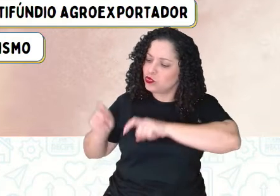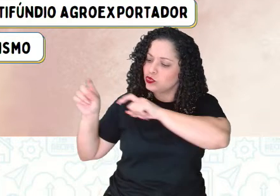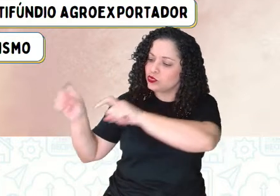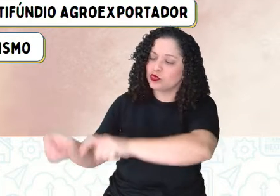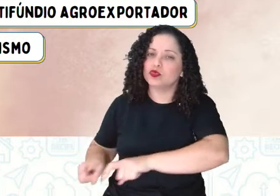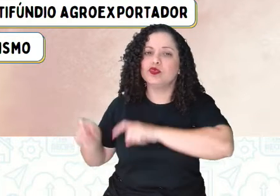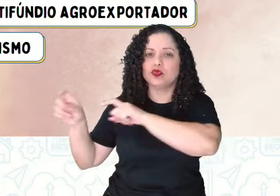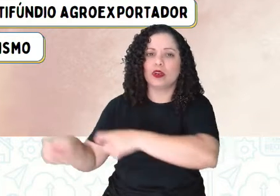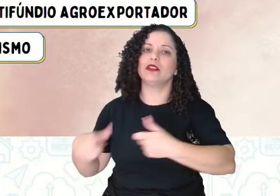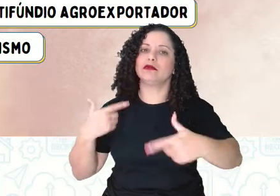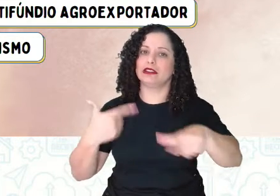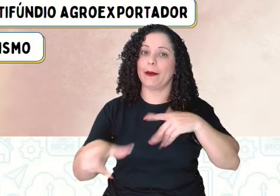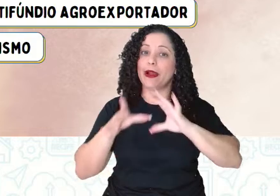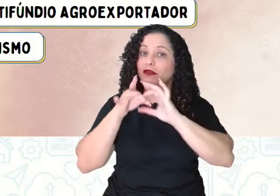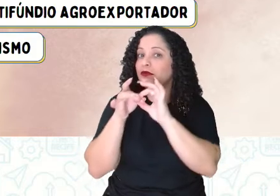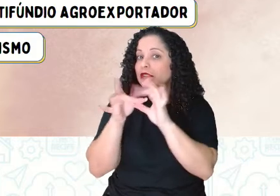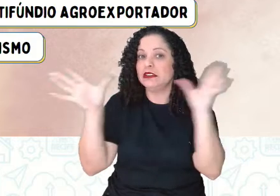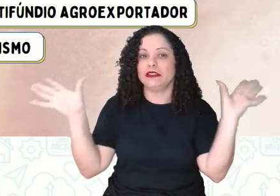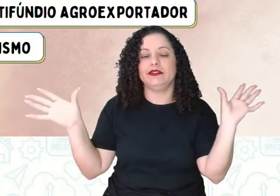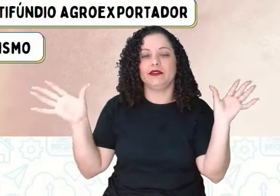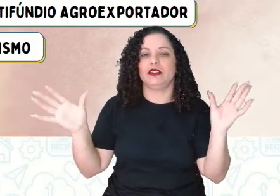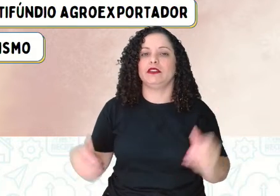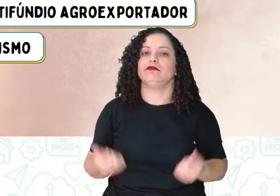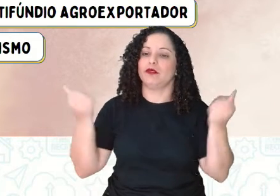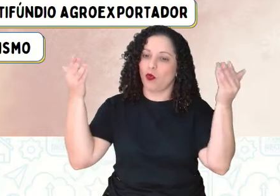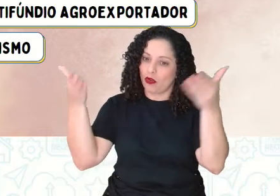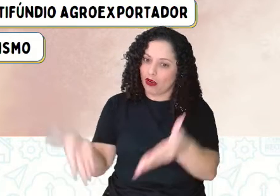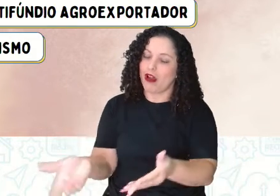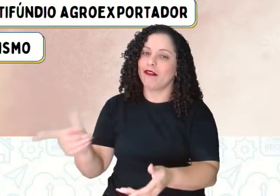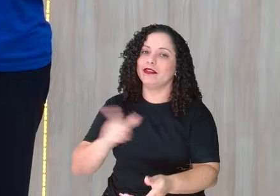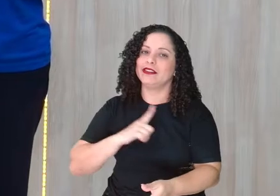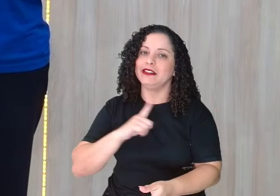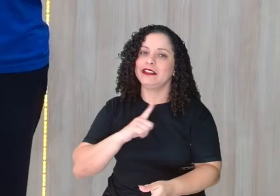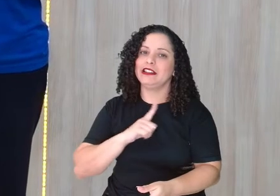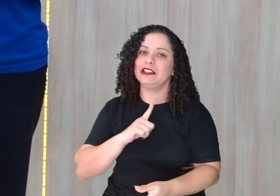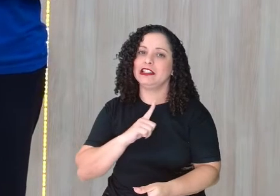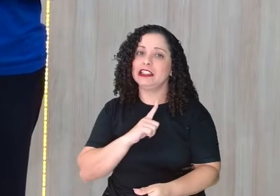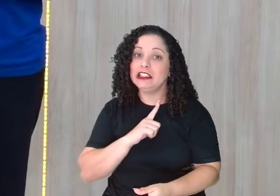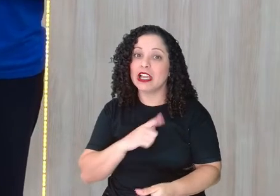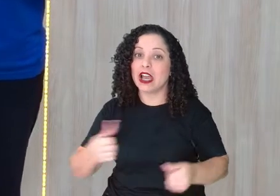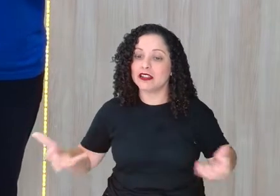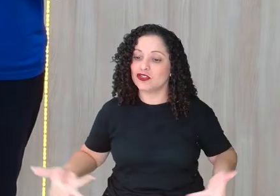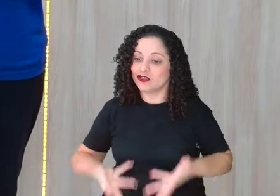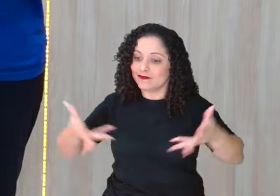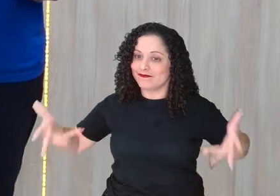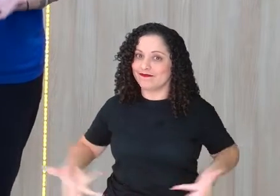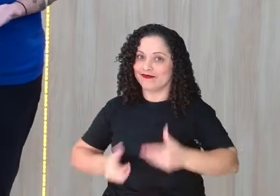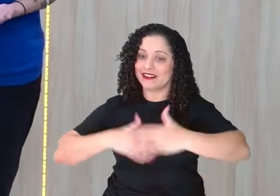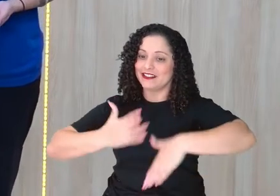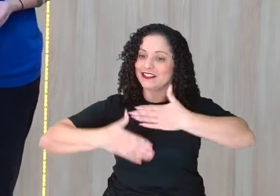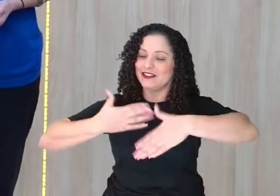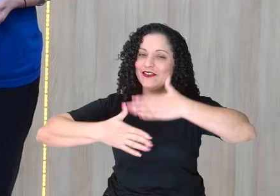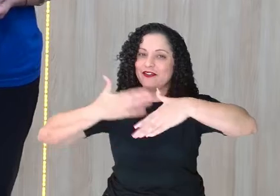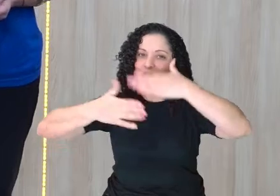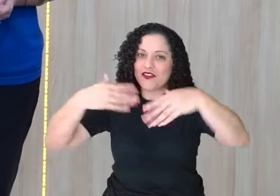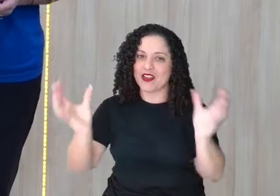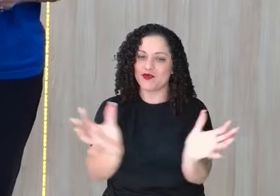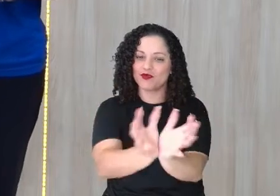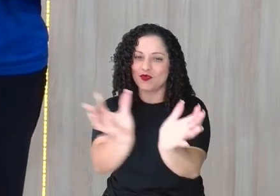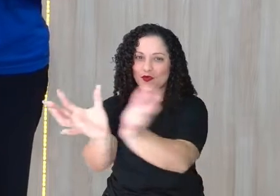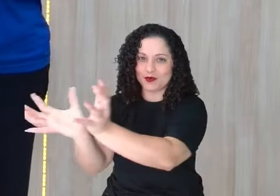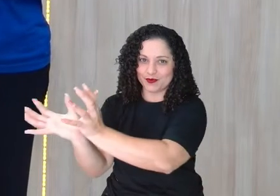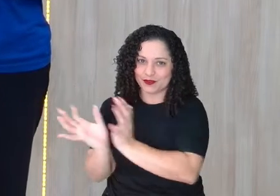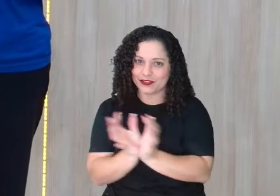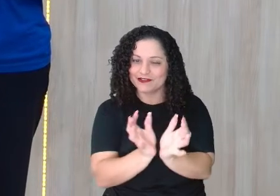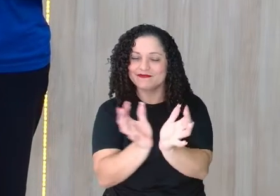manufatura, né, o trabalho era livre. Então, deu possibilidades também dessas colônias se desenvolverem mais, né?